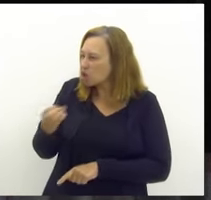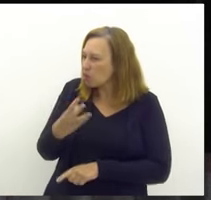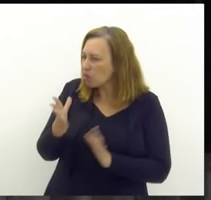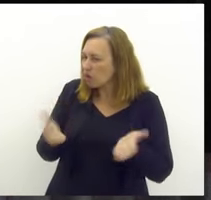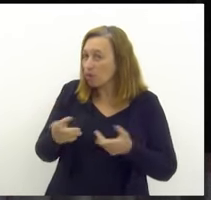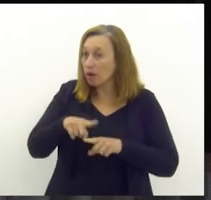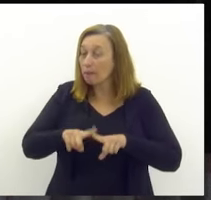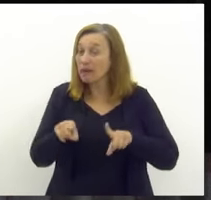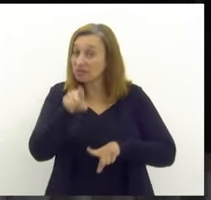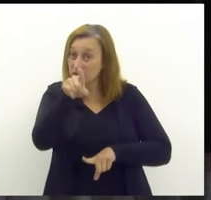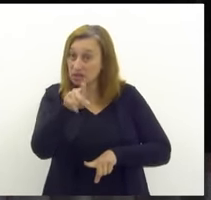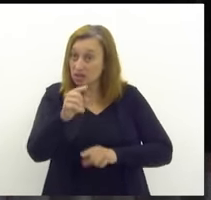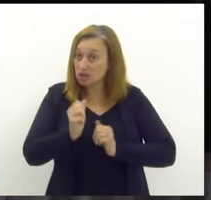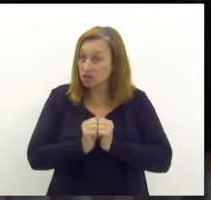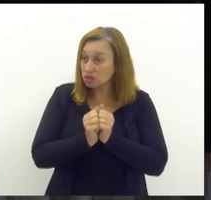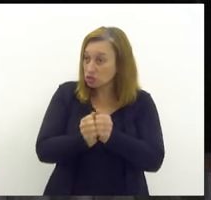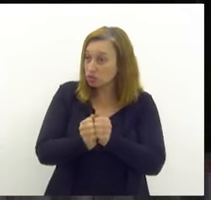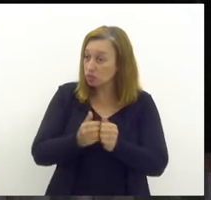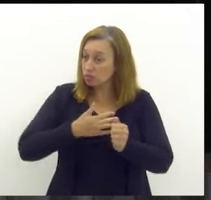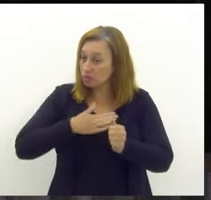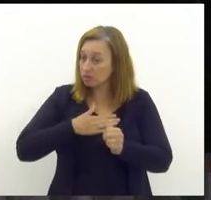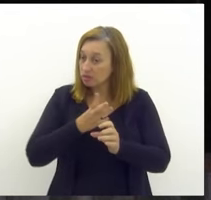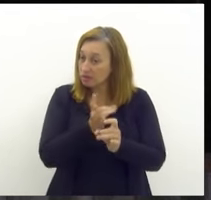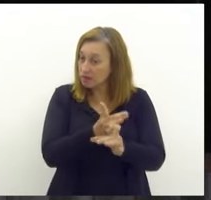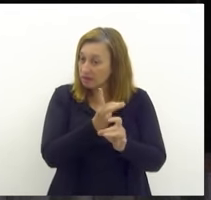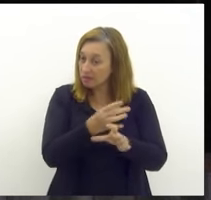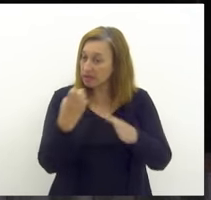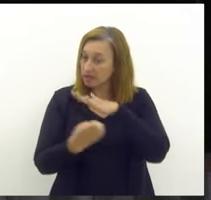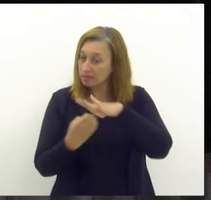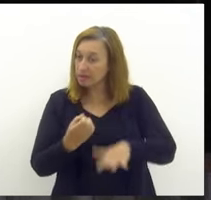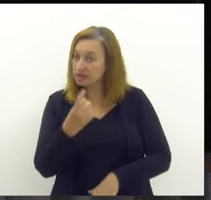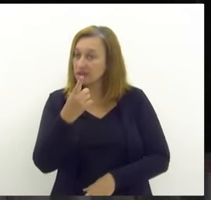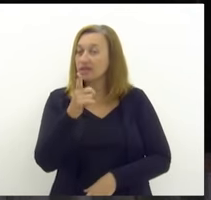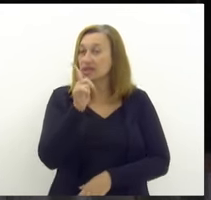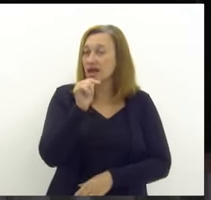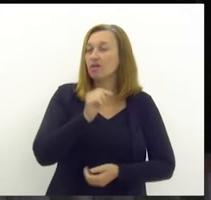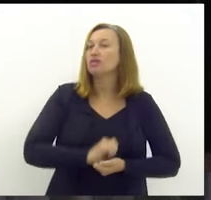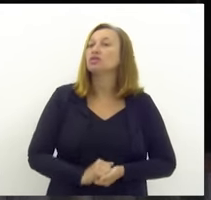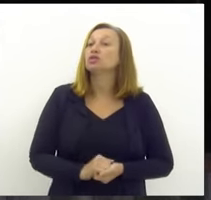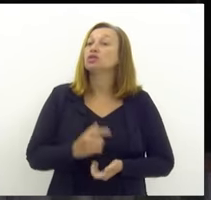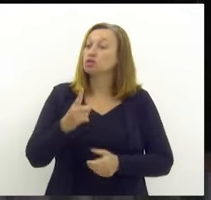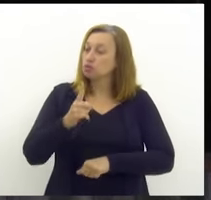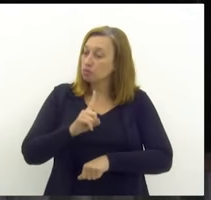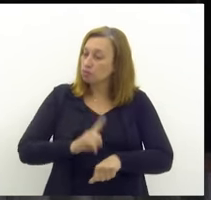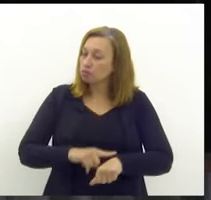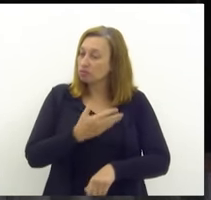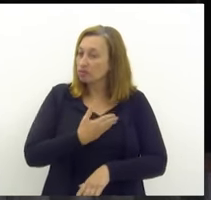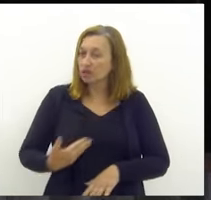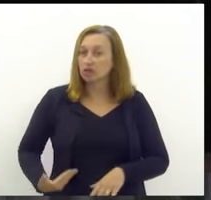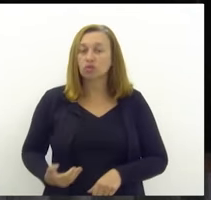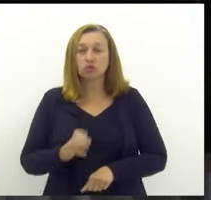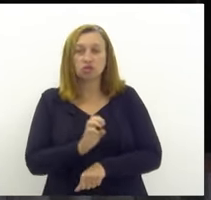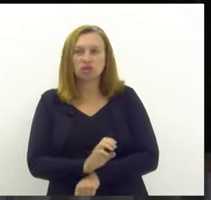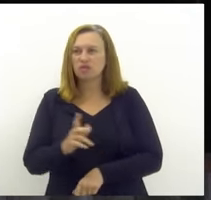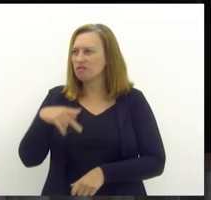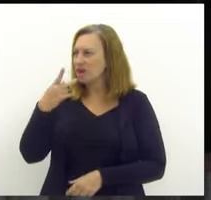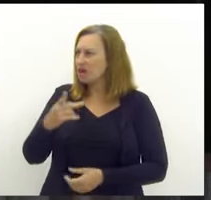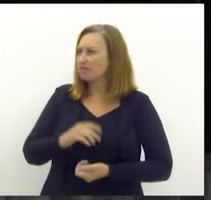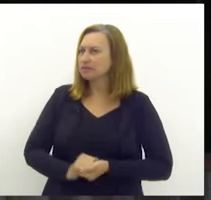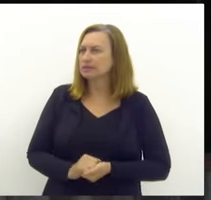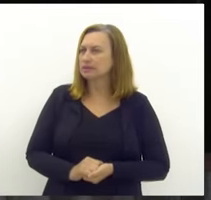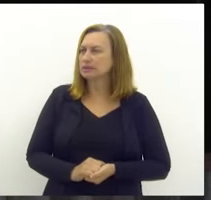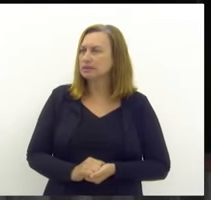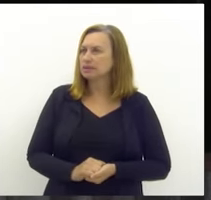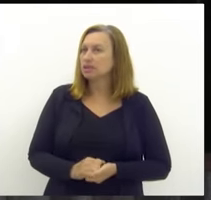a venda da cedai naquele momento em que governador do Estado dizia que tinha que